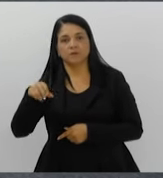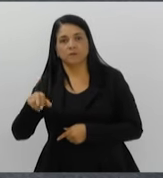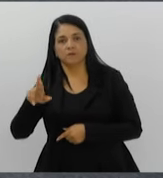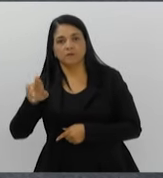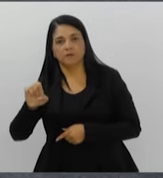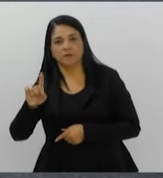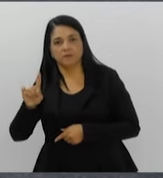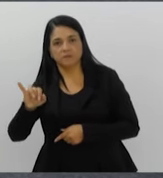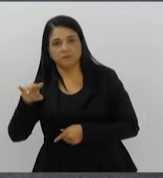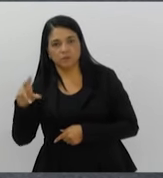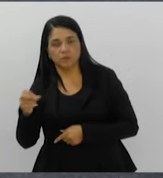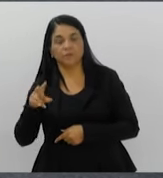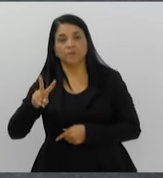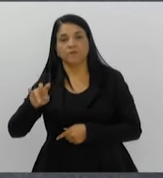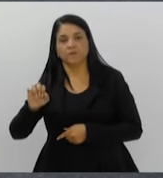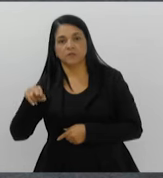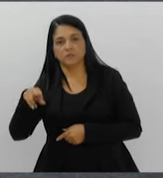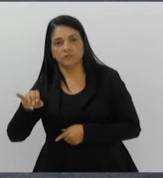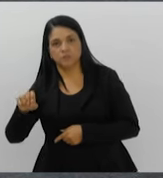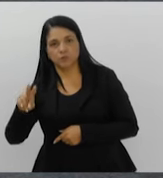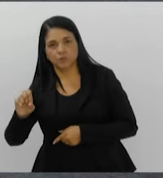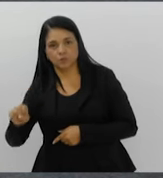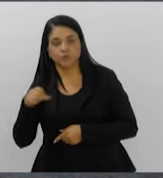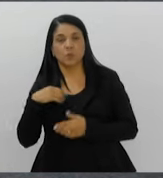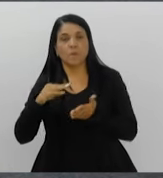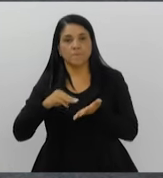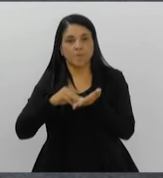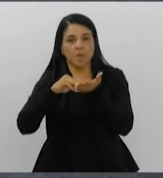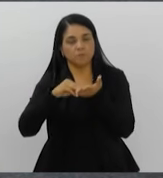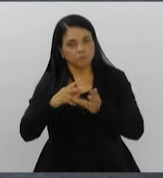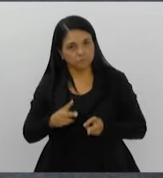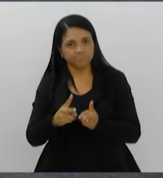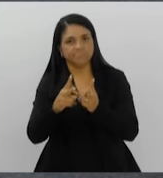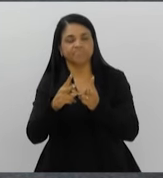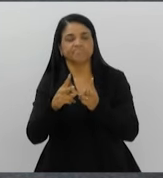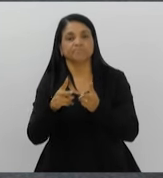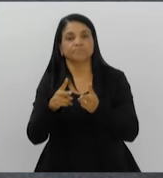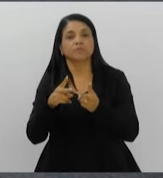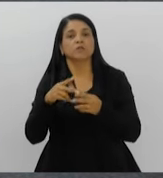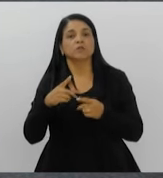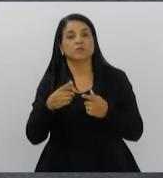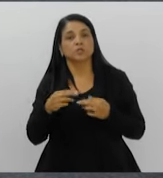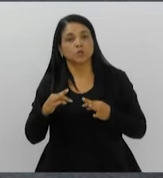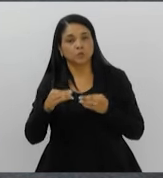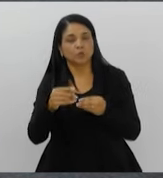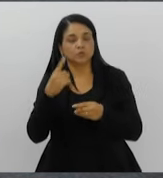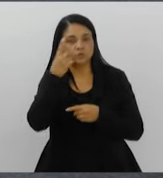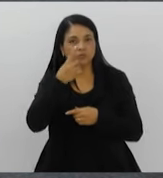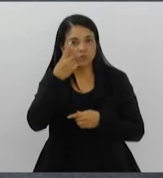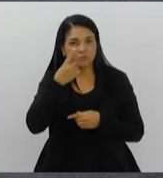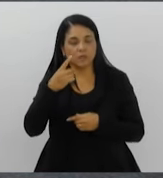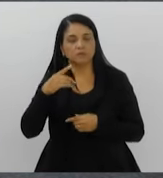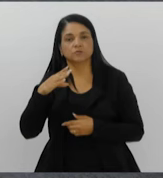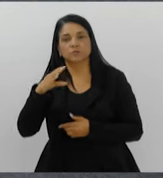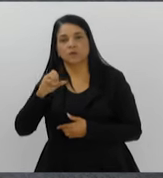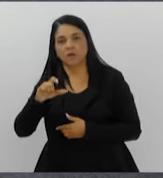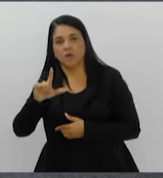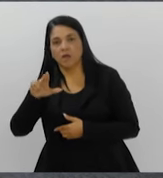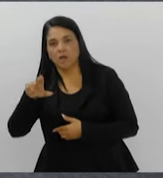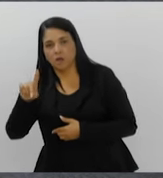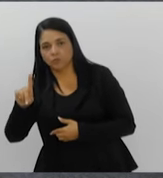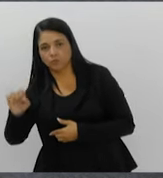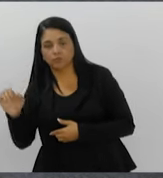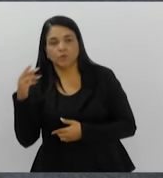e Vinícius Cozolino, membros efetivos, e os senhores deputados Cláudio Caiado,